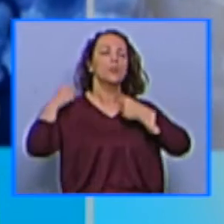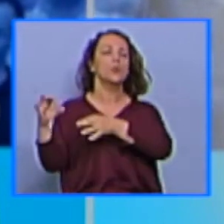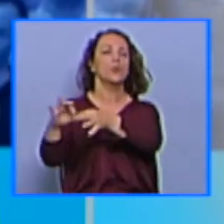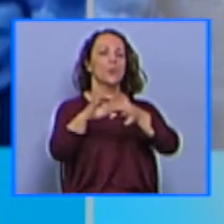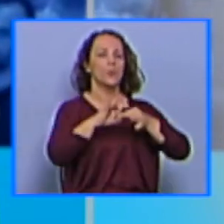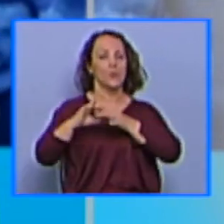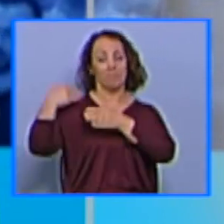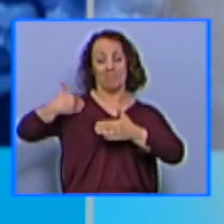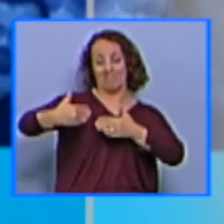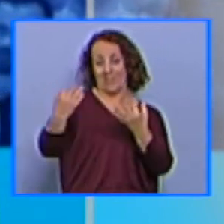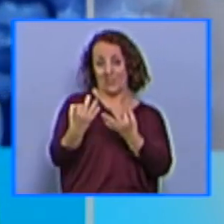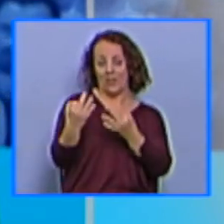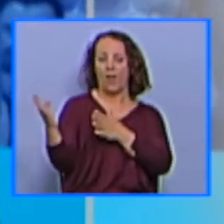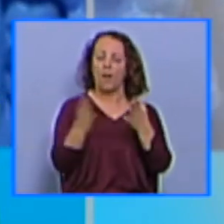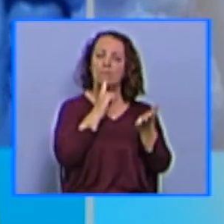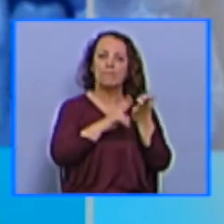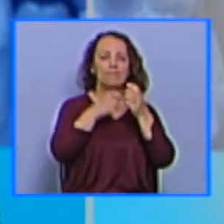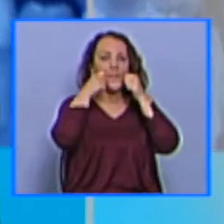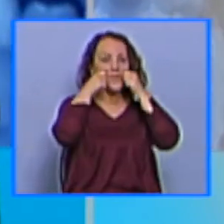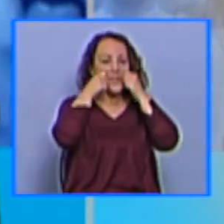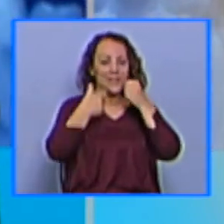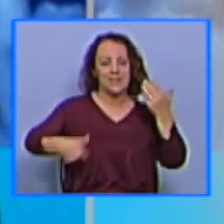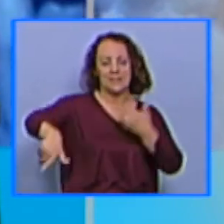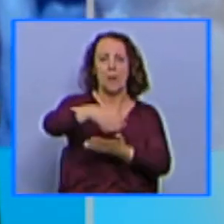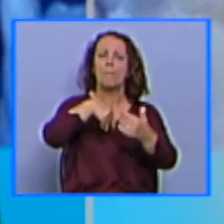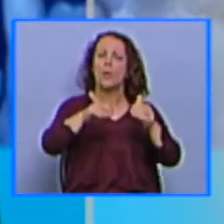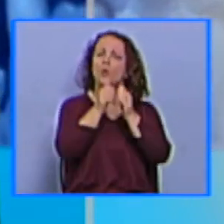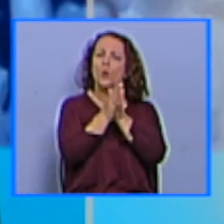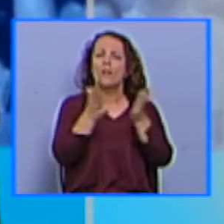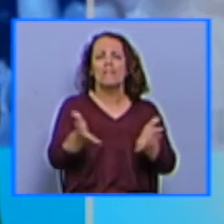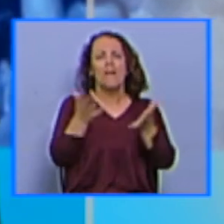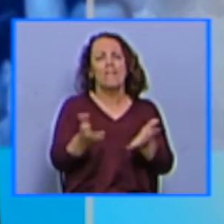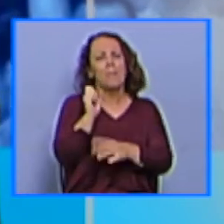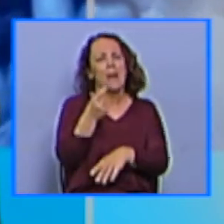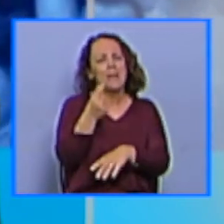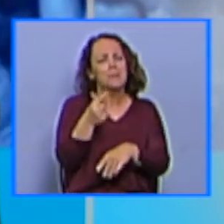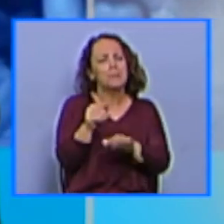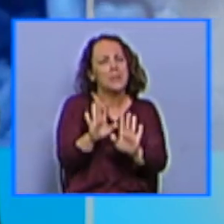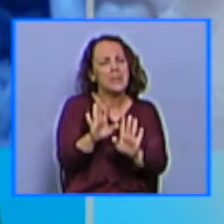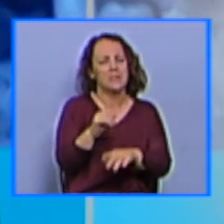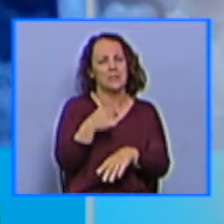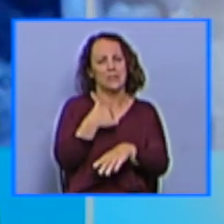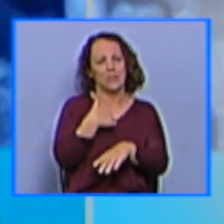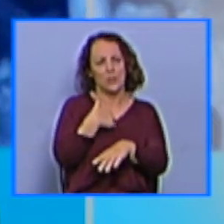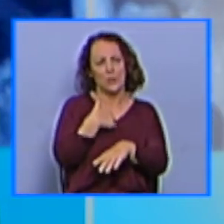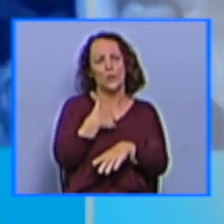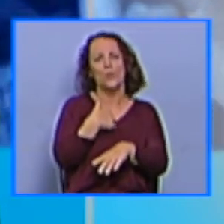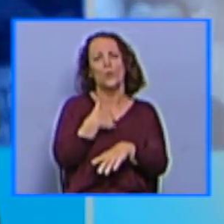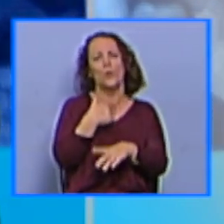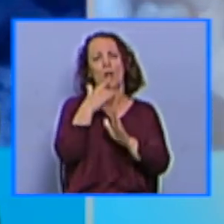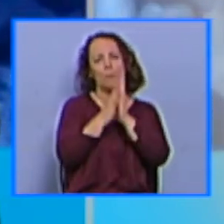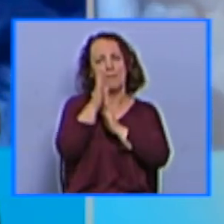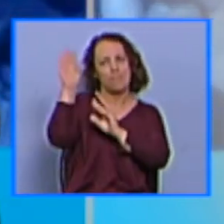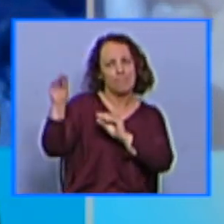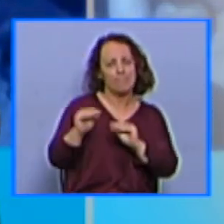a acontecer. Mas todos temos pressa, mas eu, se me permite, faço a analogia daquilo que o Papa Francisco disse para